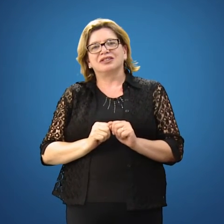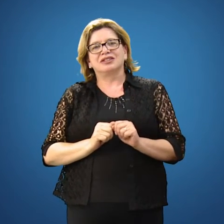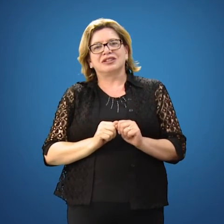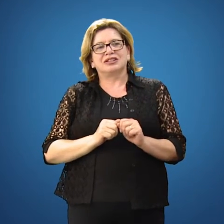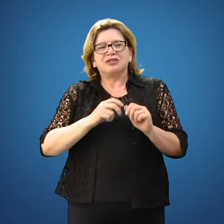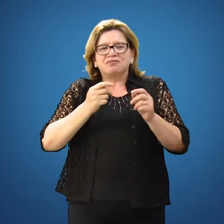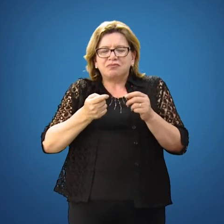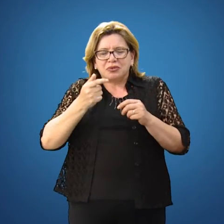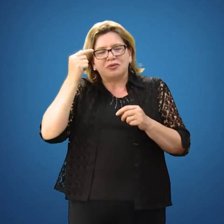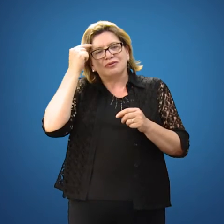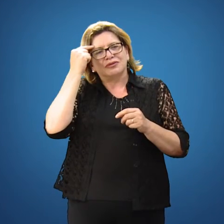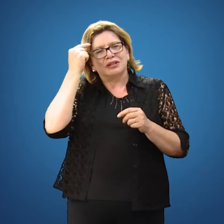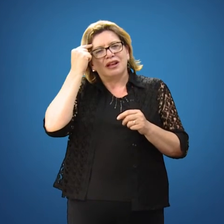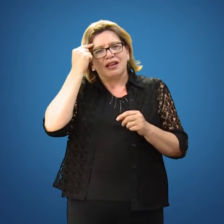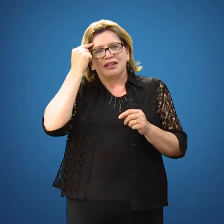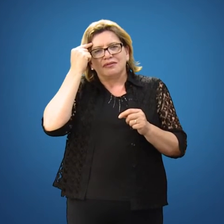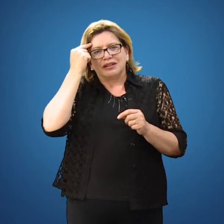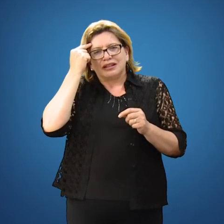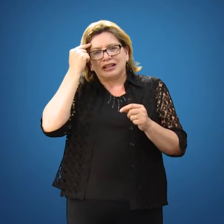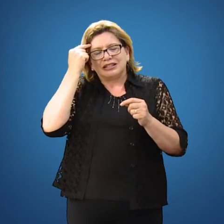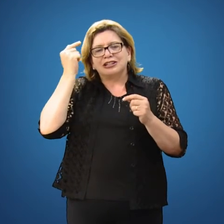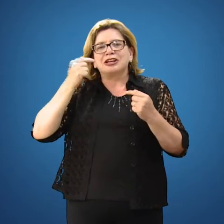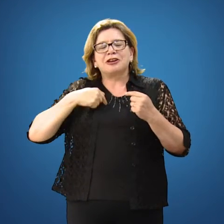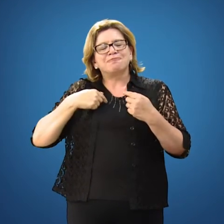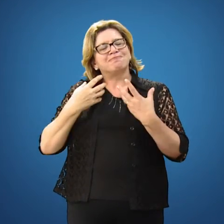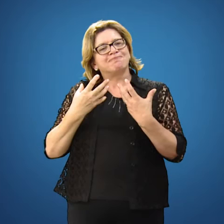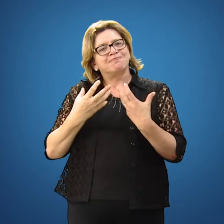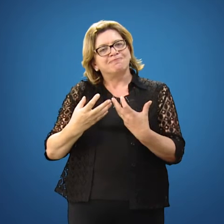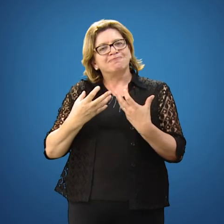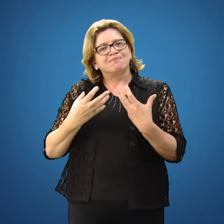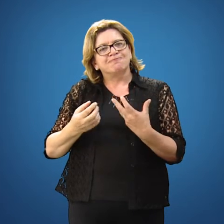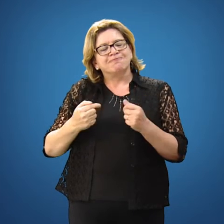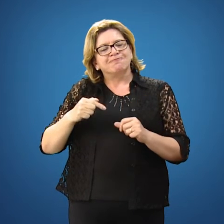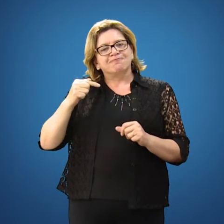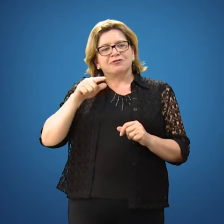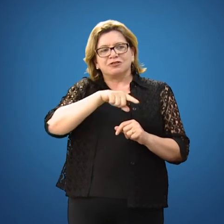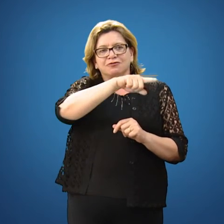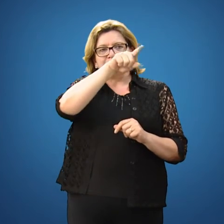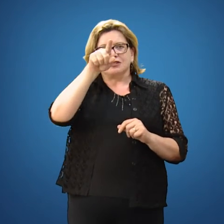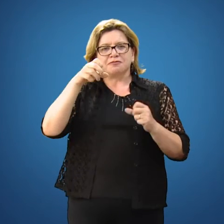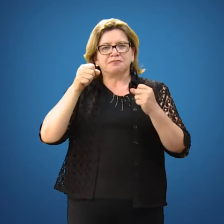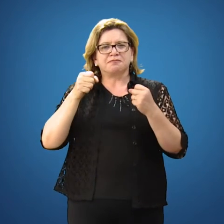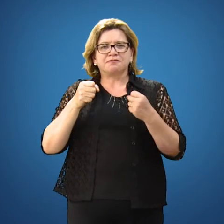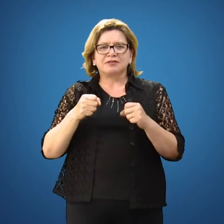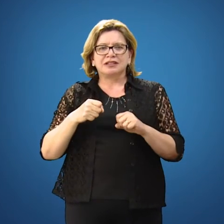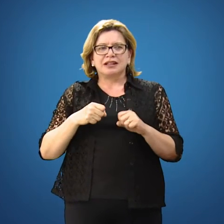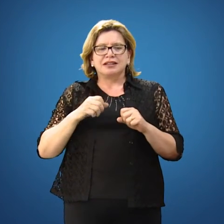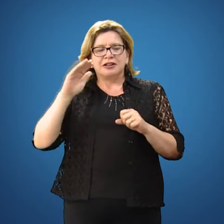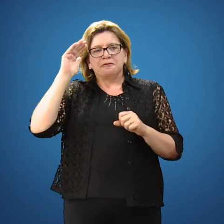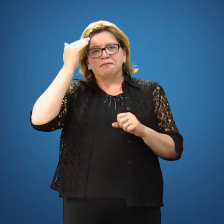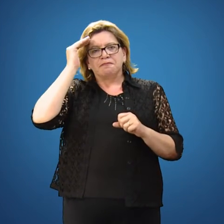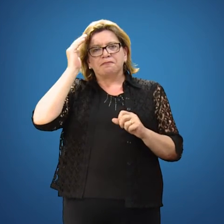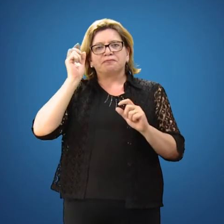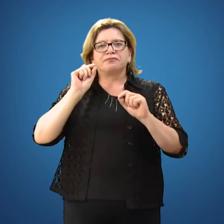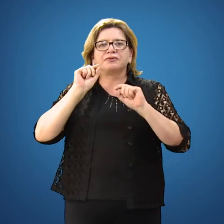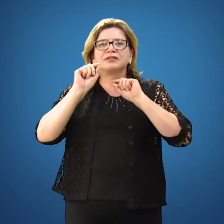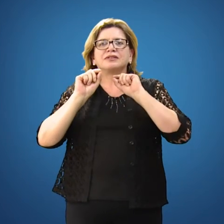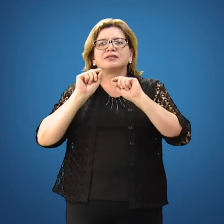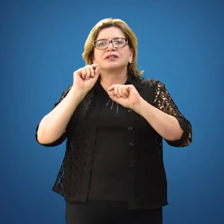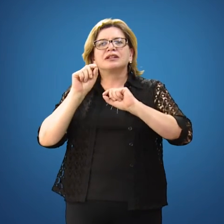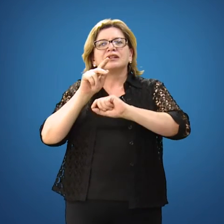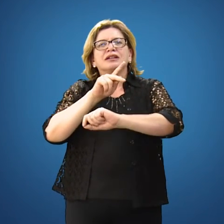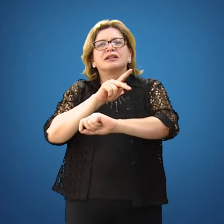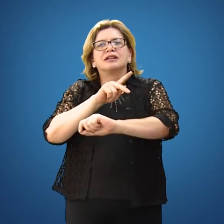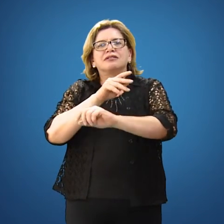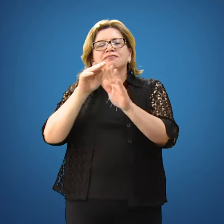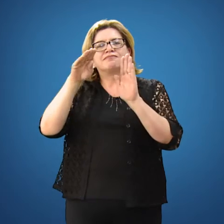essa pequena reflexão eu quis proporcionar para que vocês pudessem, então, ter uma compreensão maior sobre